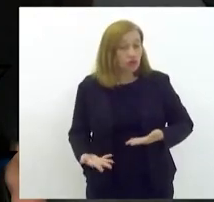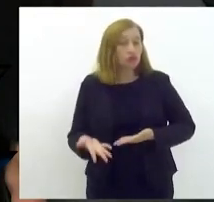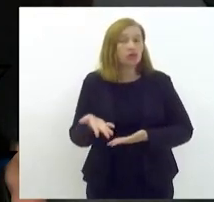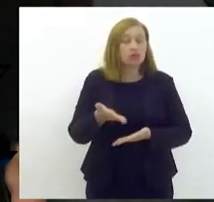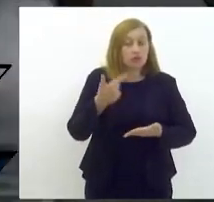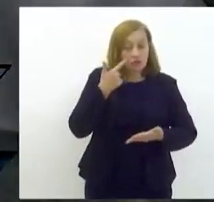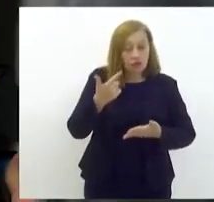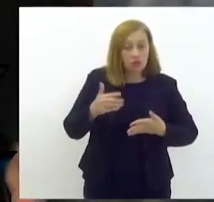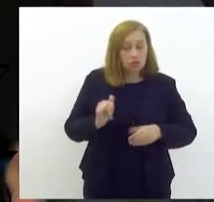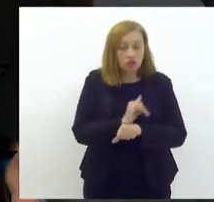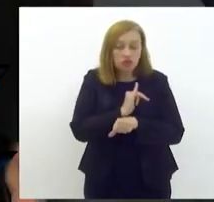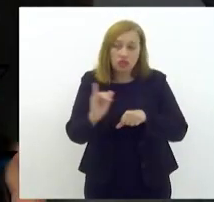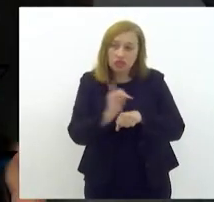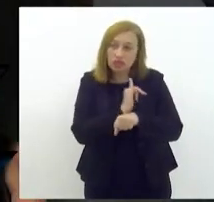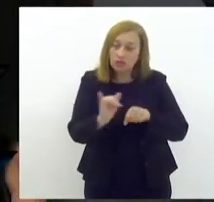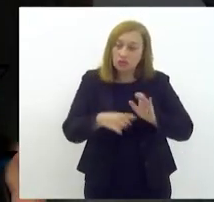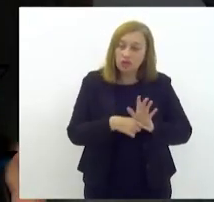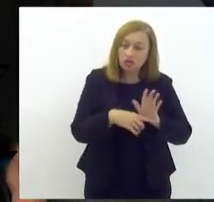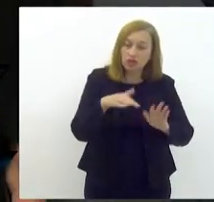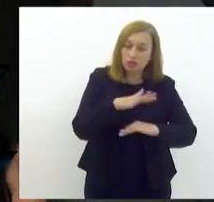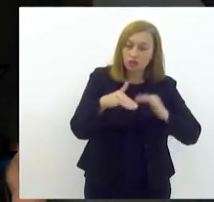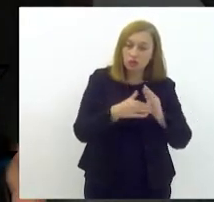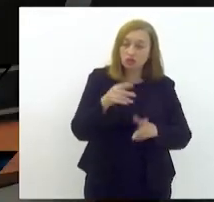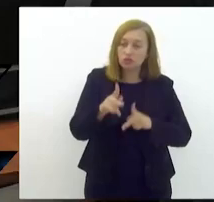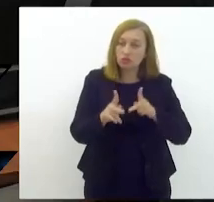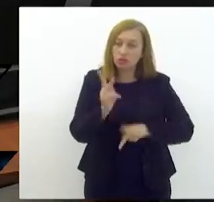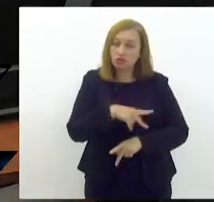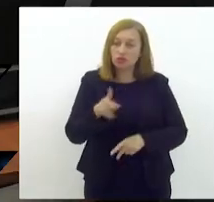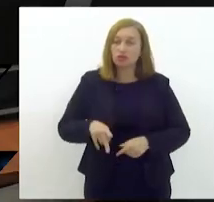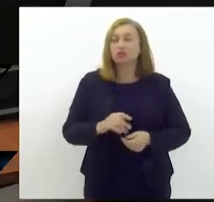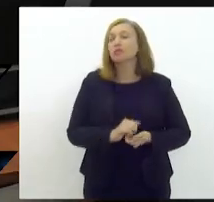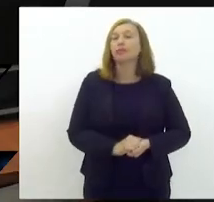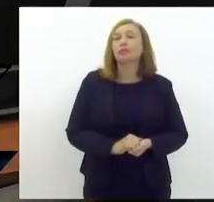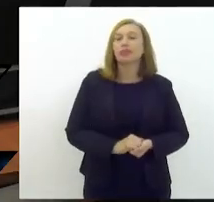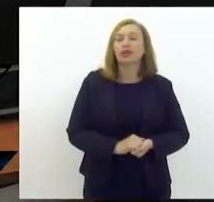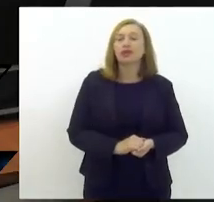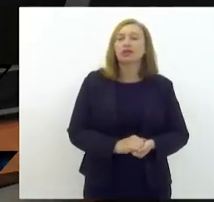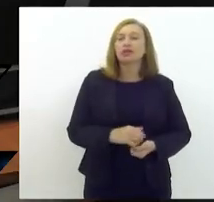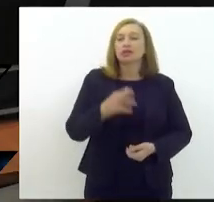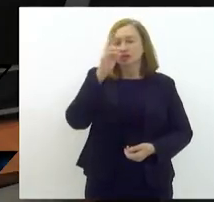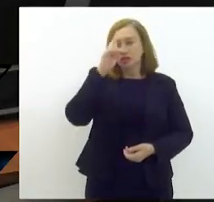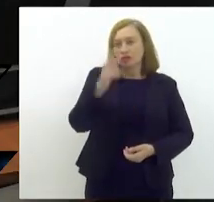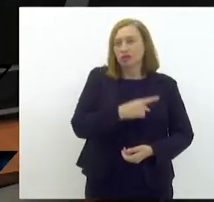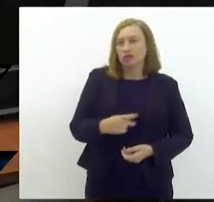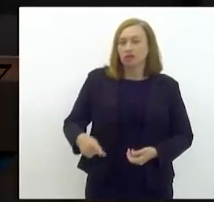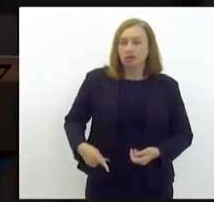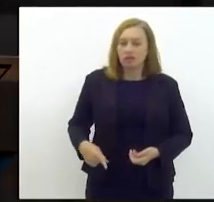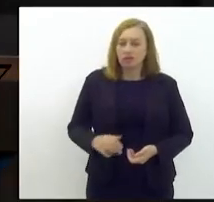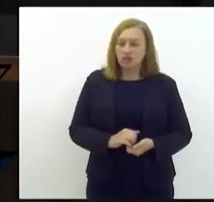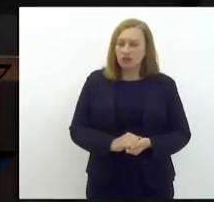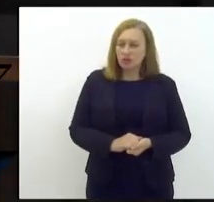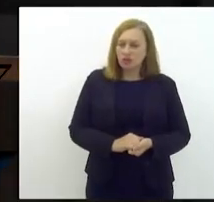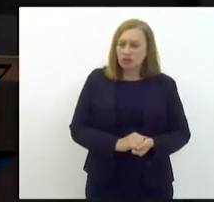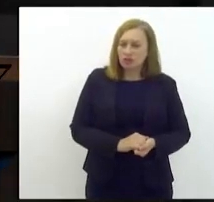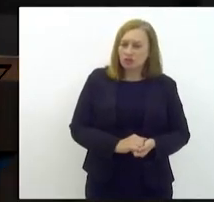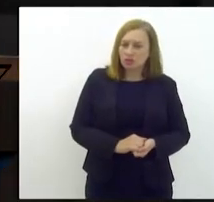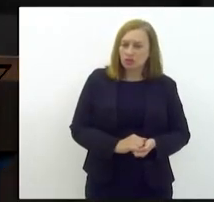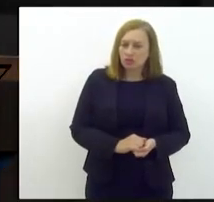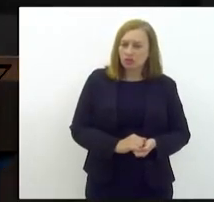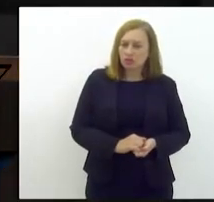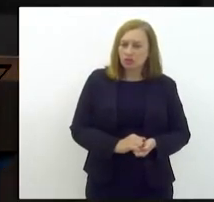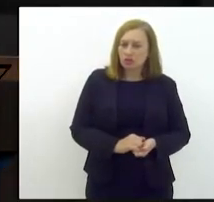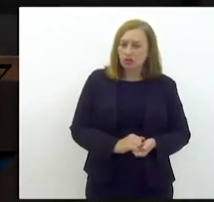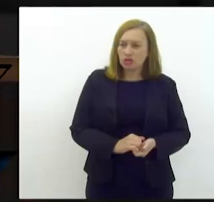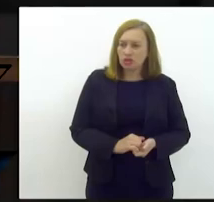buscar um caminho para atender a todos os professores Presidente Obrigado Deputado Serafim Deputado